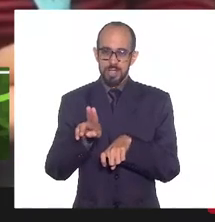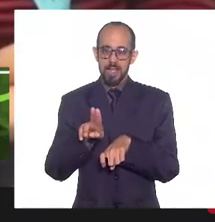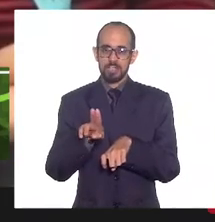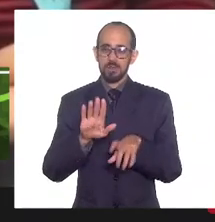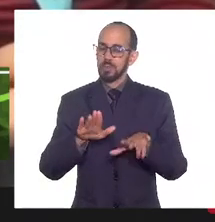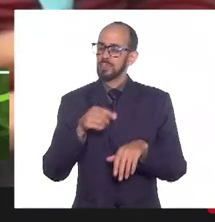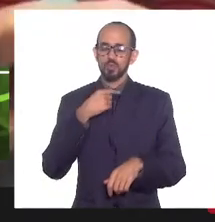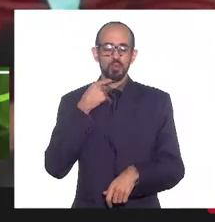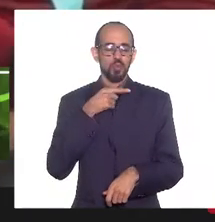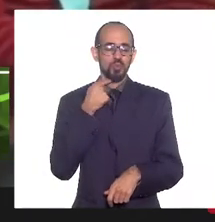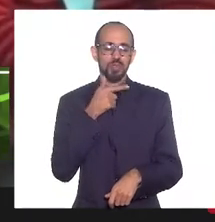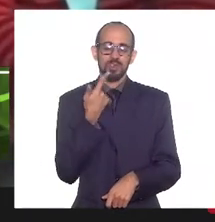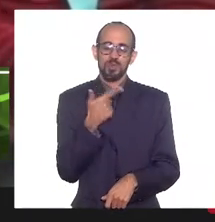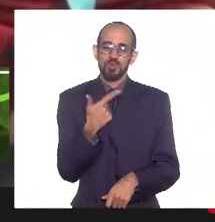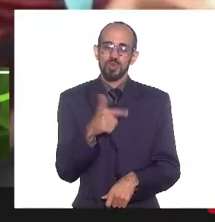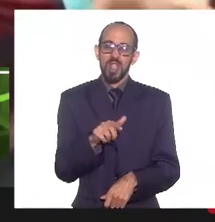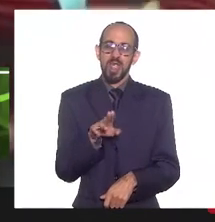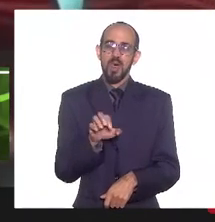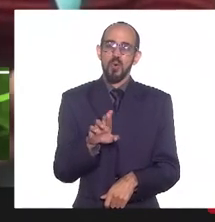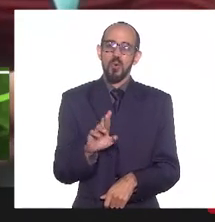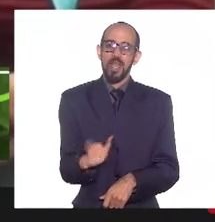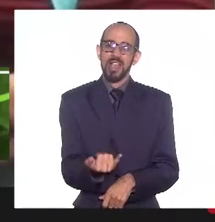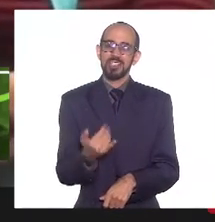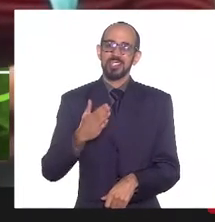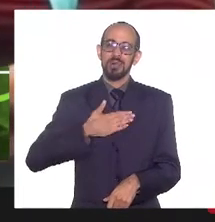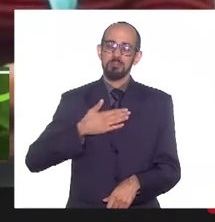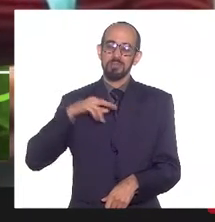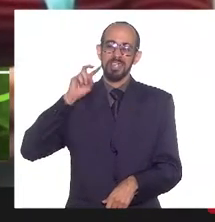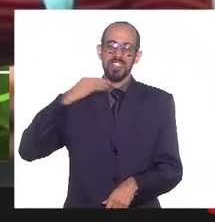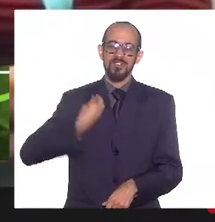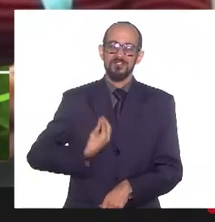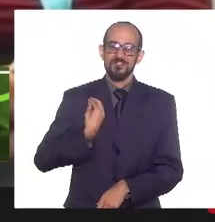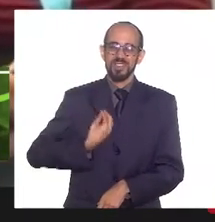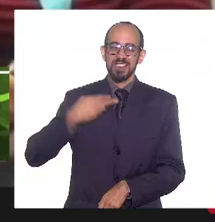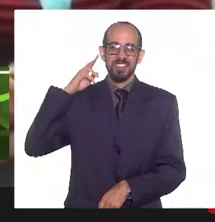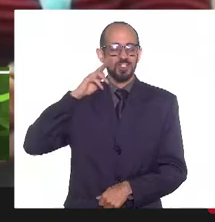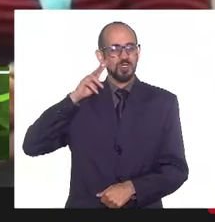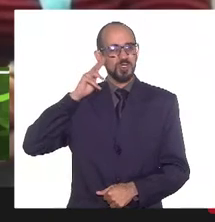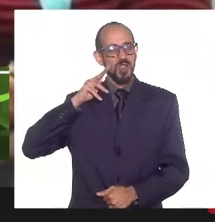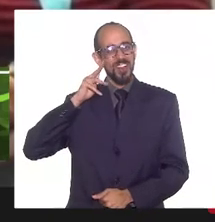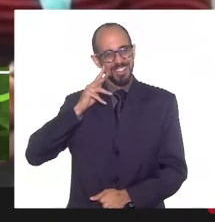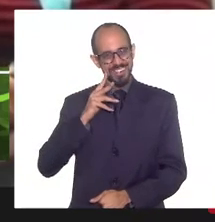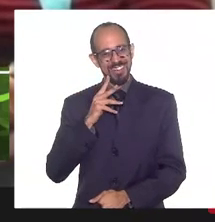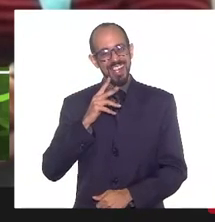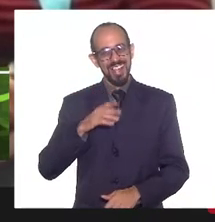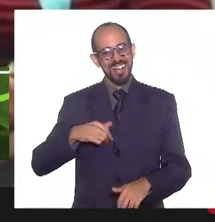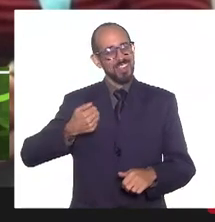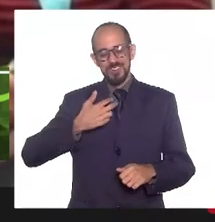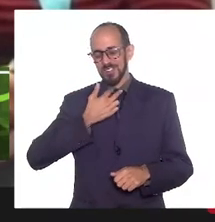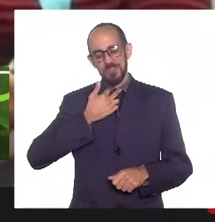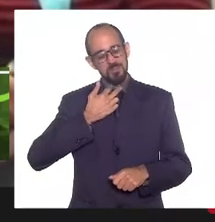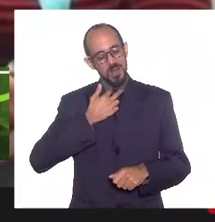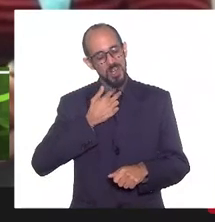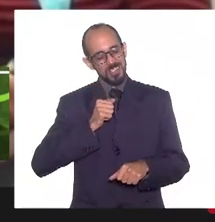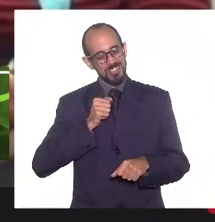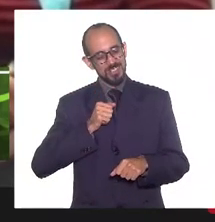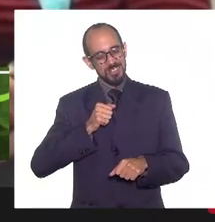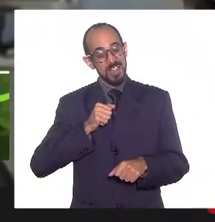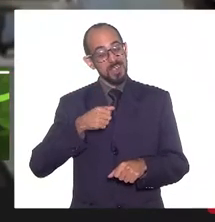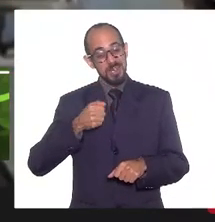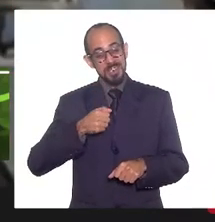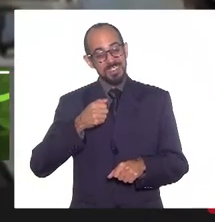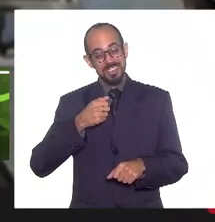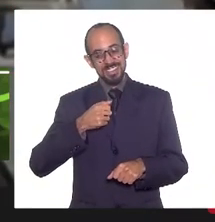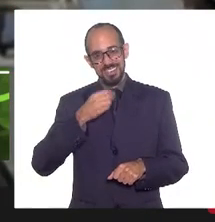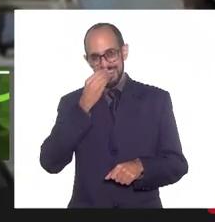sem dúvida o UERJ fez parte da minha história e a gente quer caminhar junto com vocês eu não poderia deixar de fazer esse registro alegria